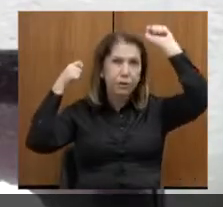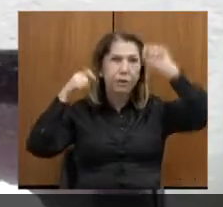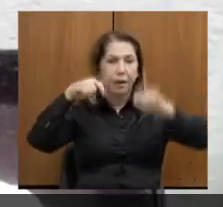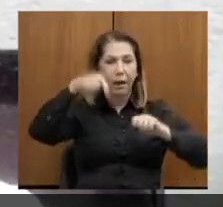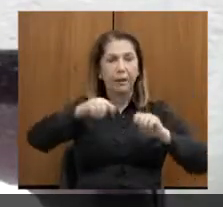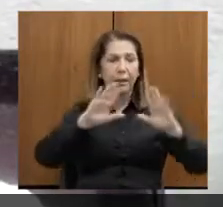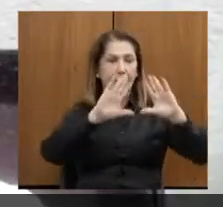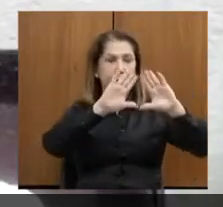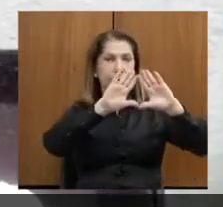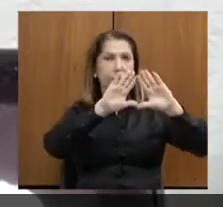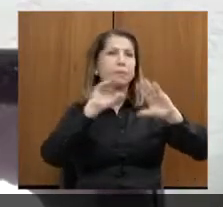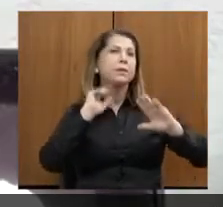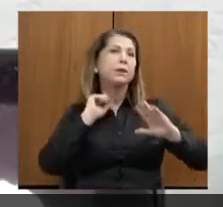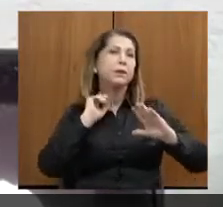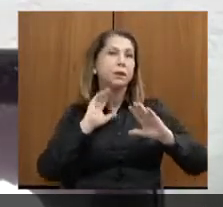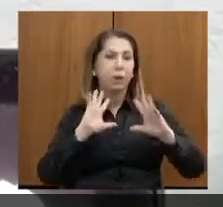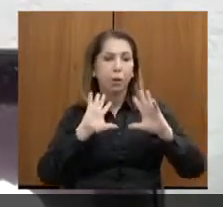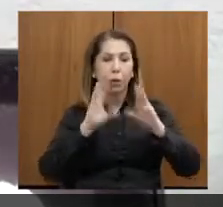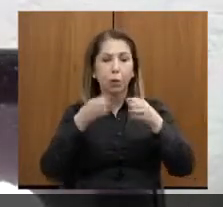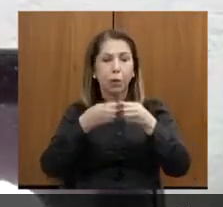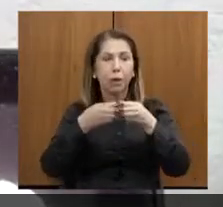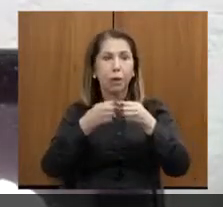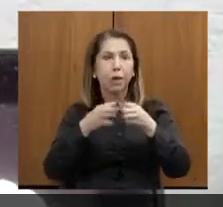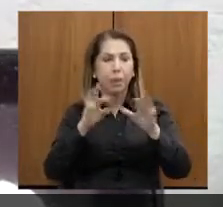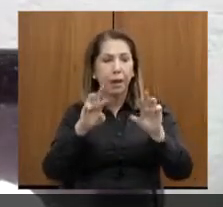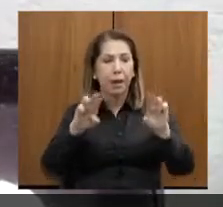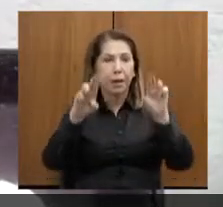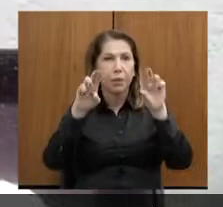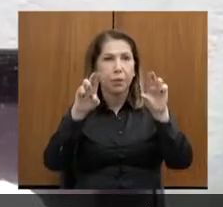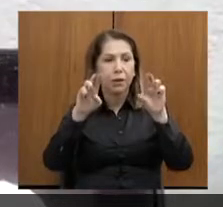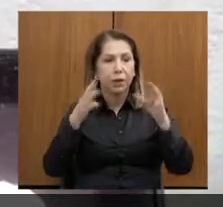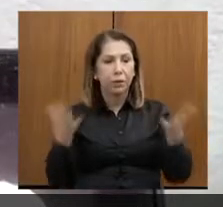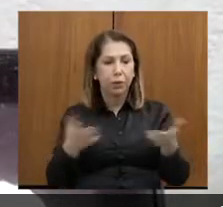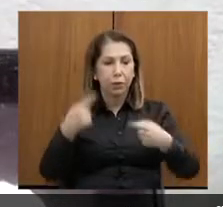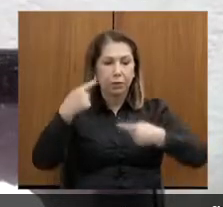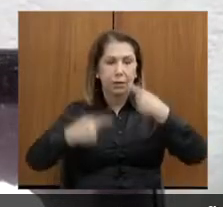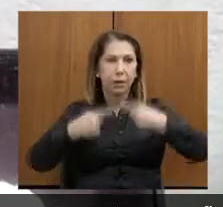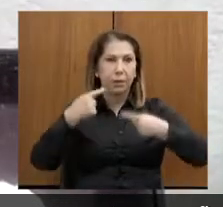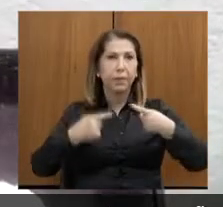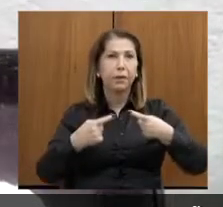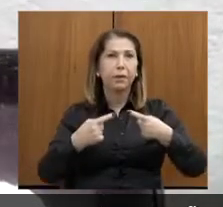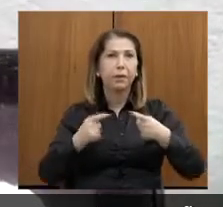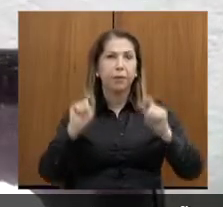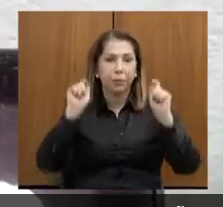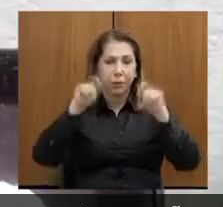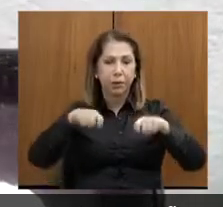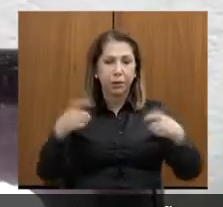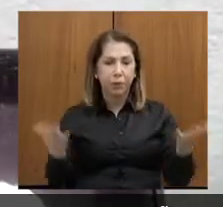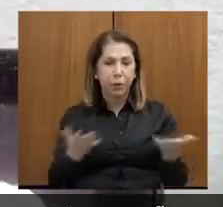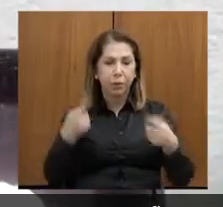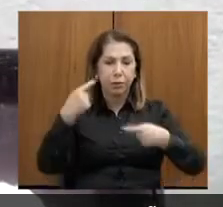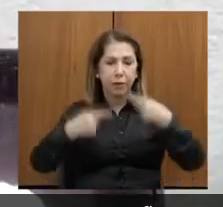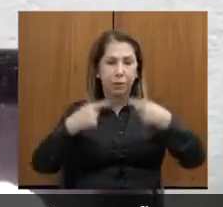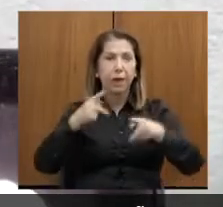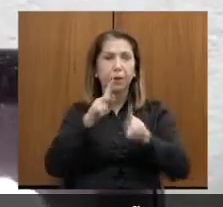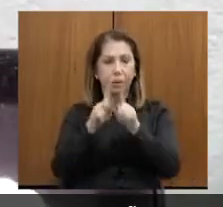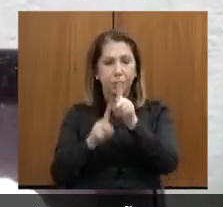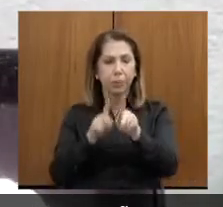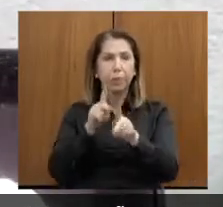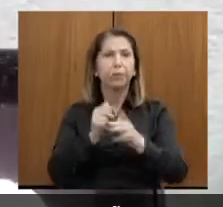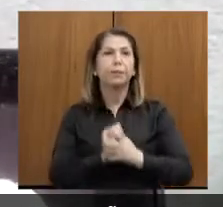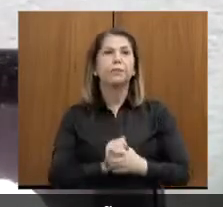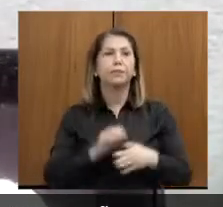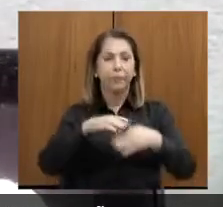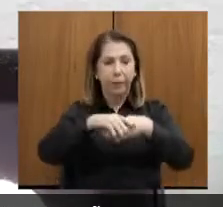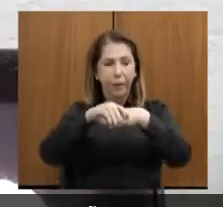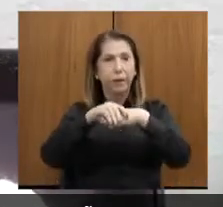de Minas Gerais a toda a equipe responsável por esse debate né posicionar possível de baixo público o